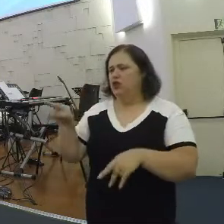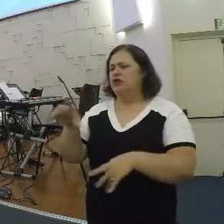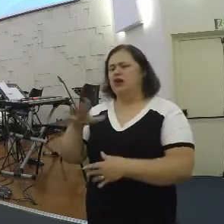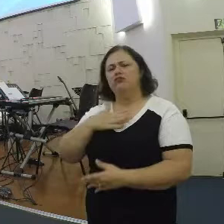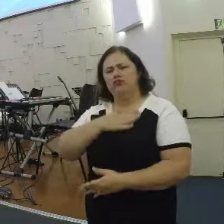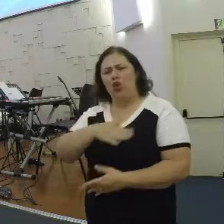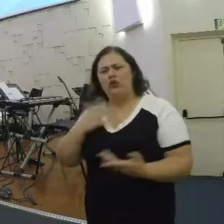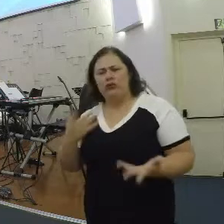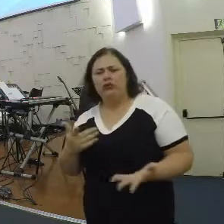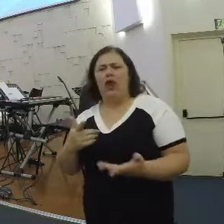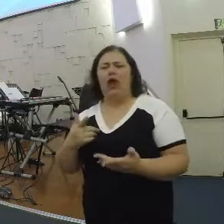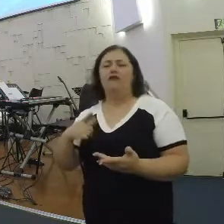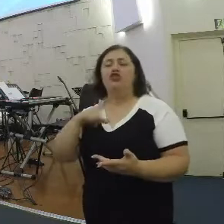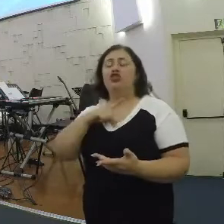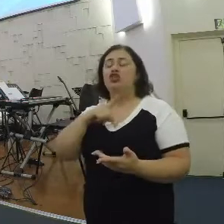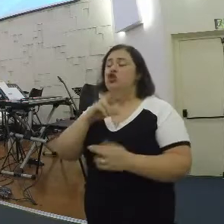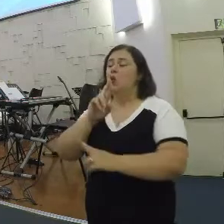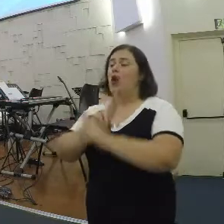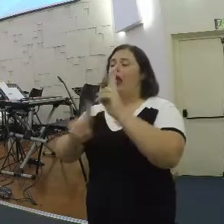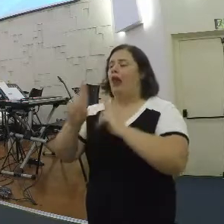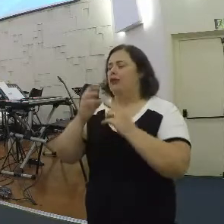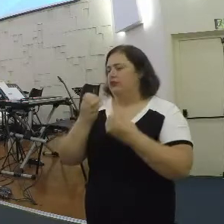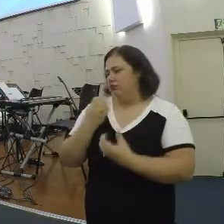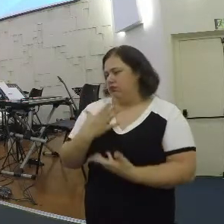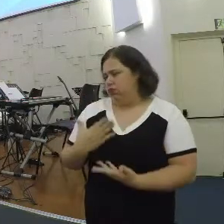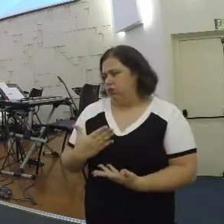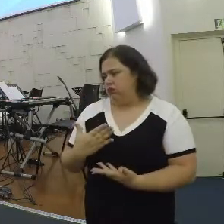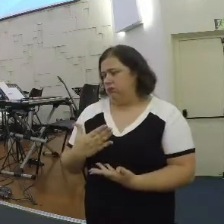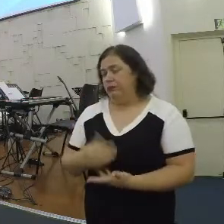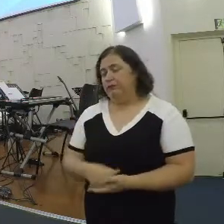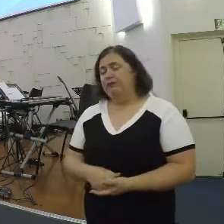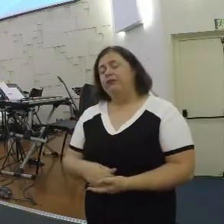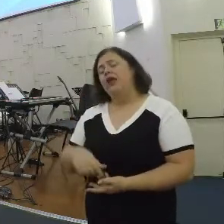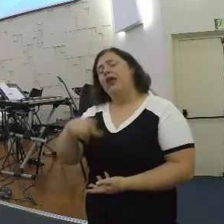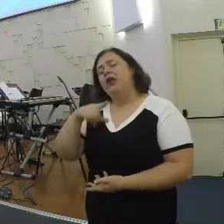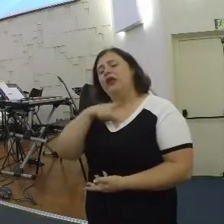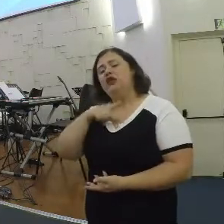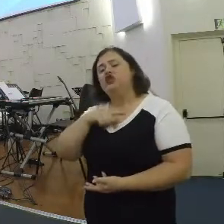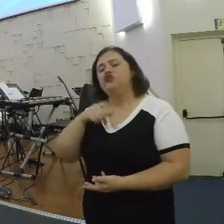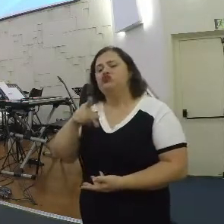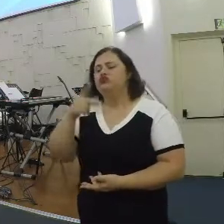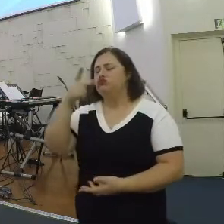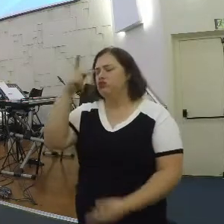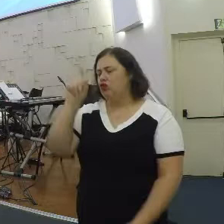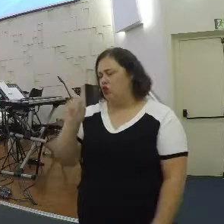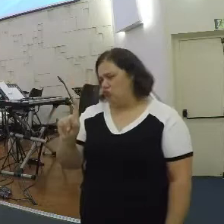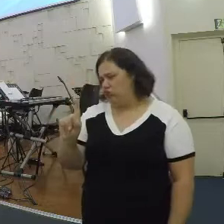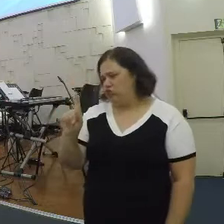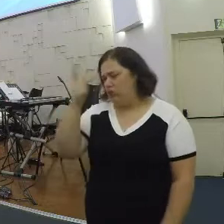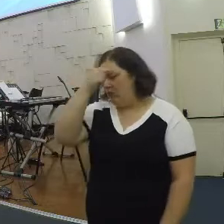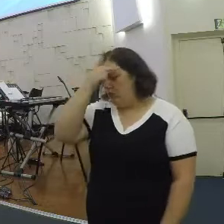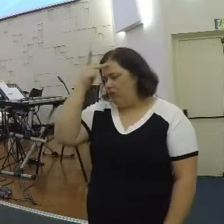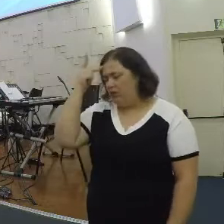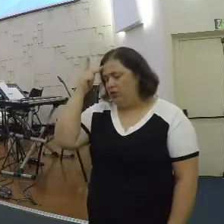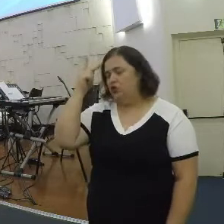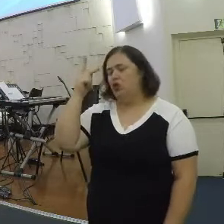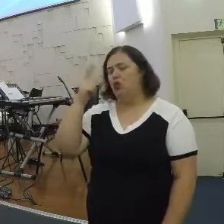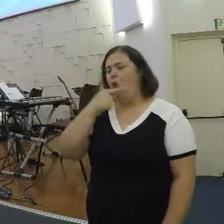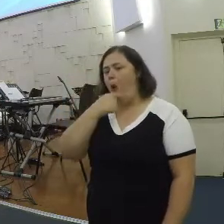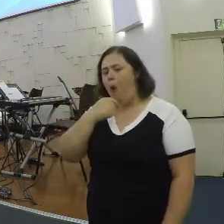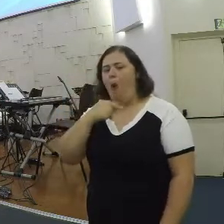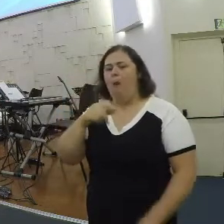mestres e doutores de uma grande universidade pública. E um desses professores, professor da área de filosofia,